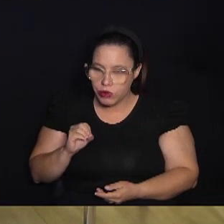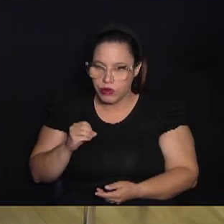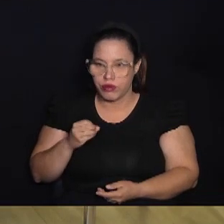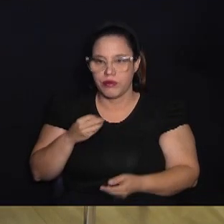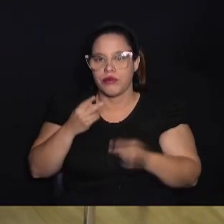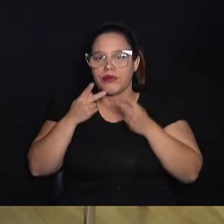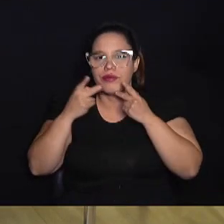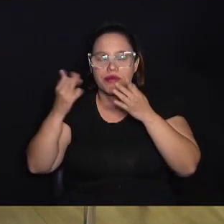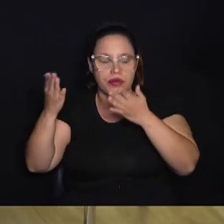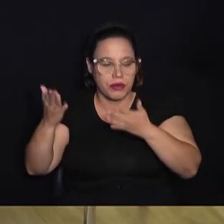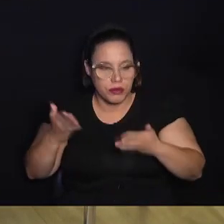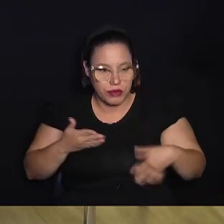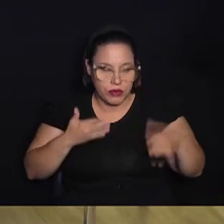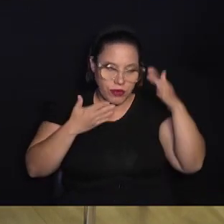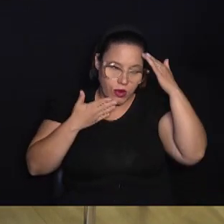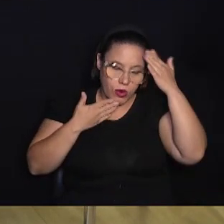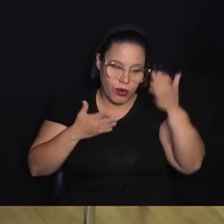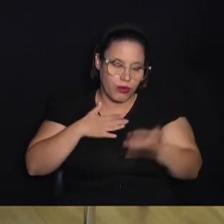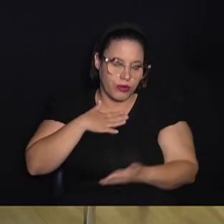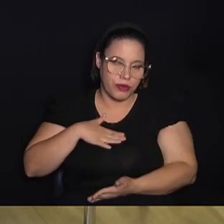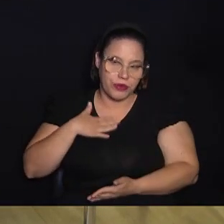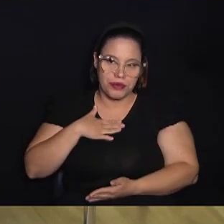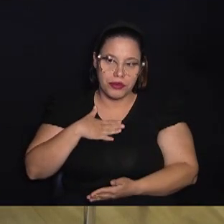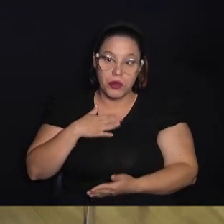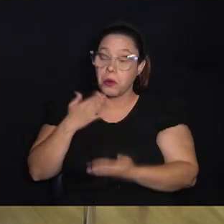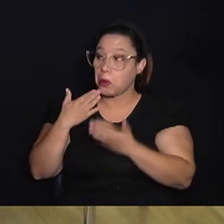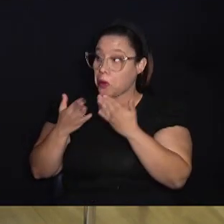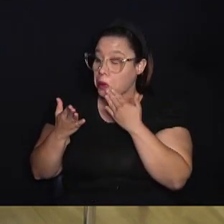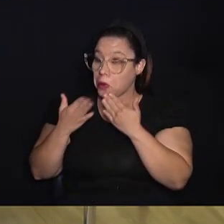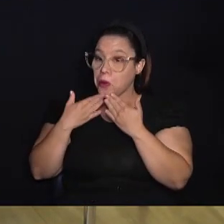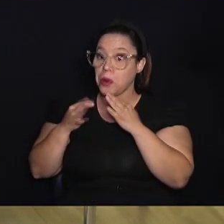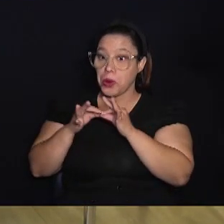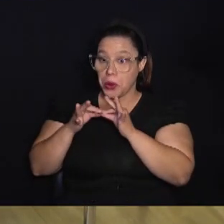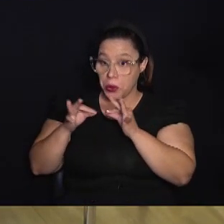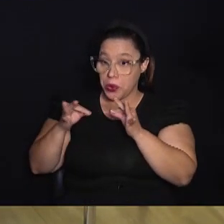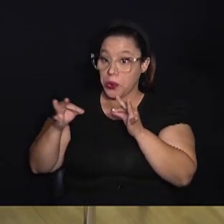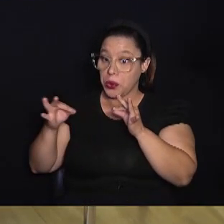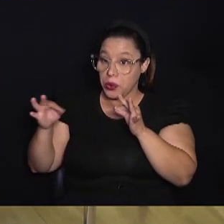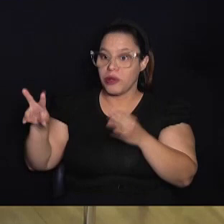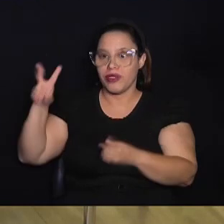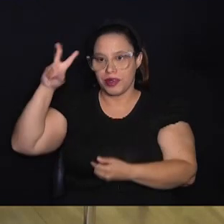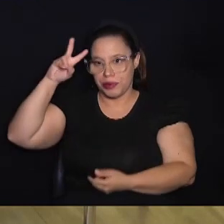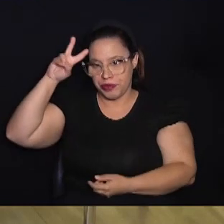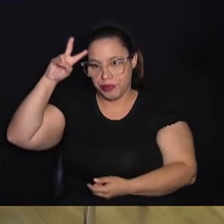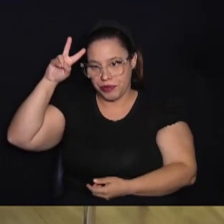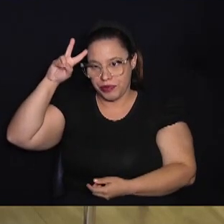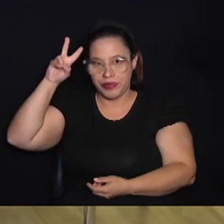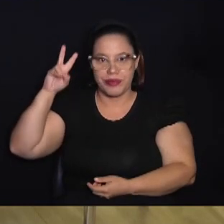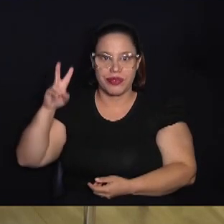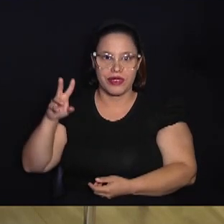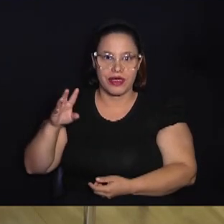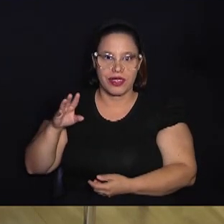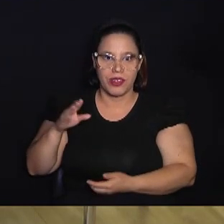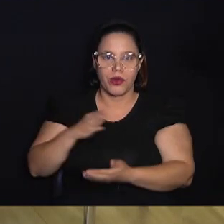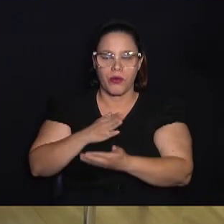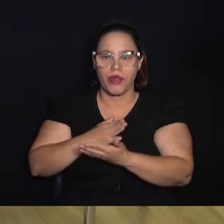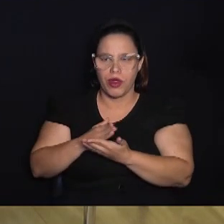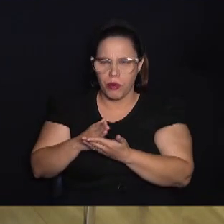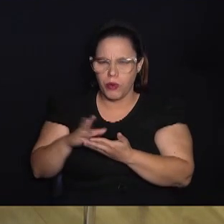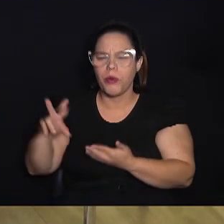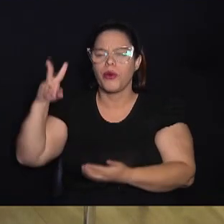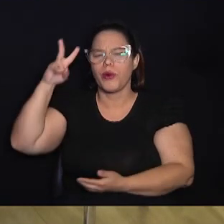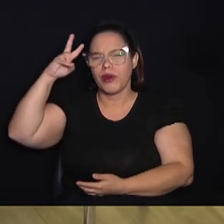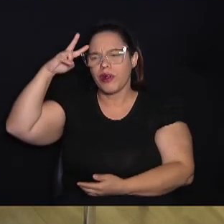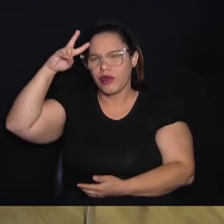pelo convite é um prazer estar aqui com vocês boa Vamos bater um papo longo aqui nessa segunda-feira porque segundão então vamos começar falando de muita história